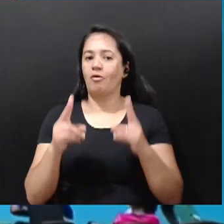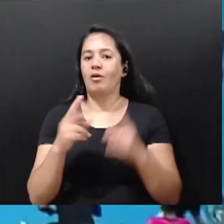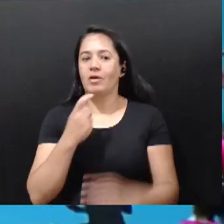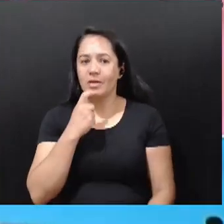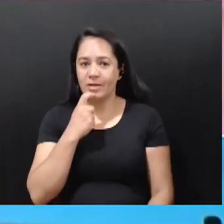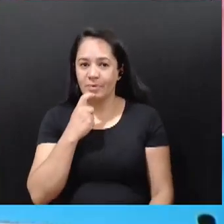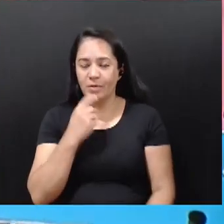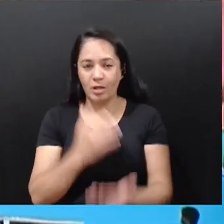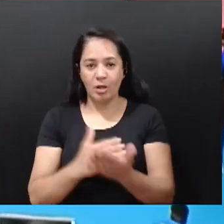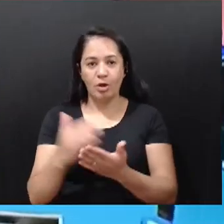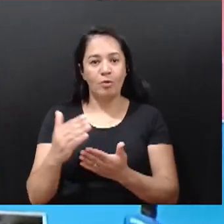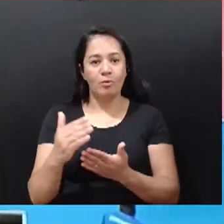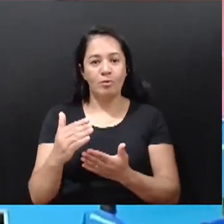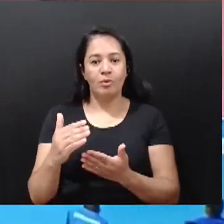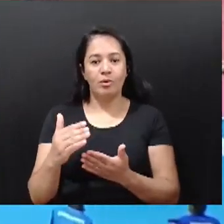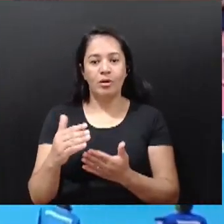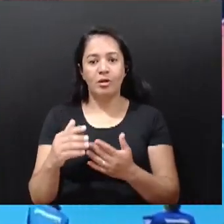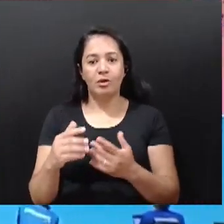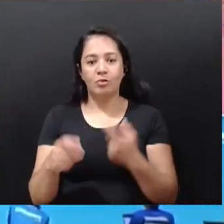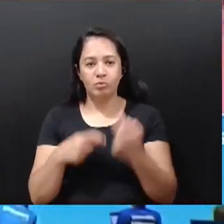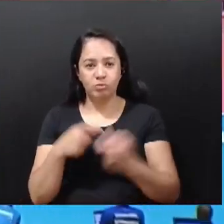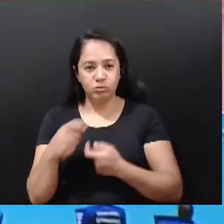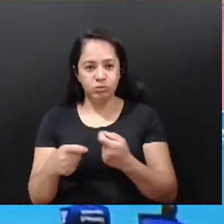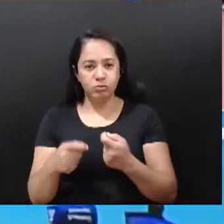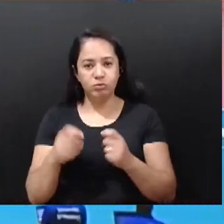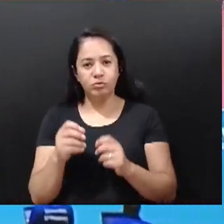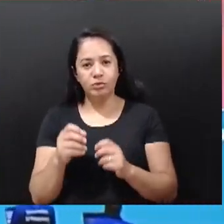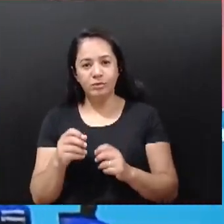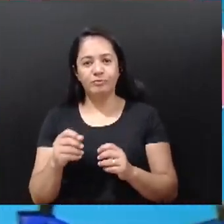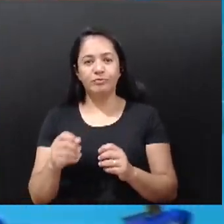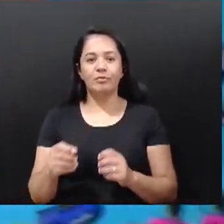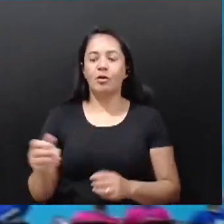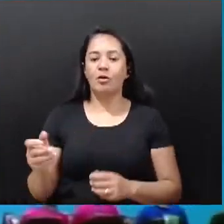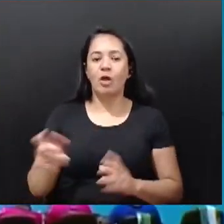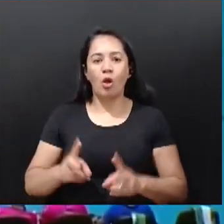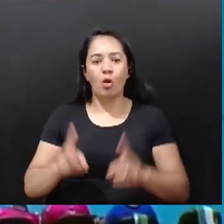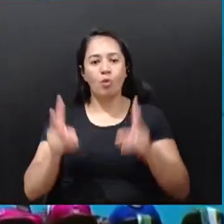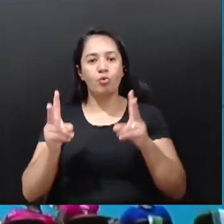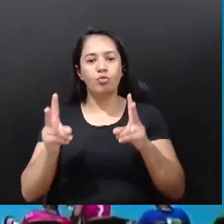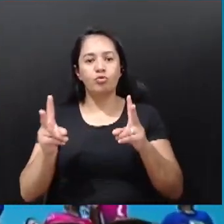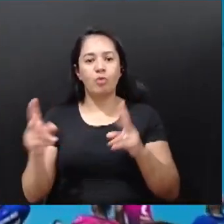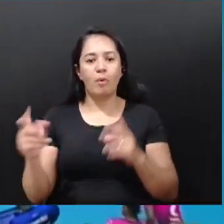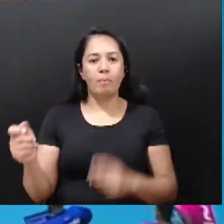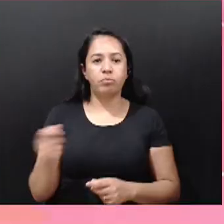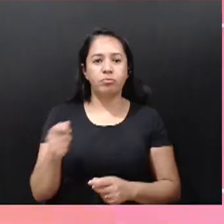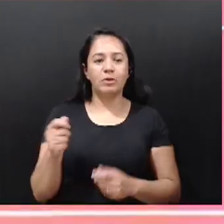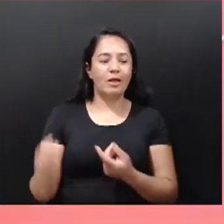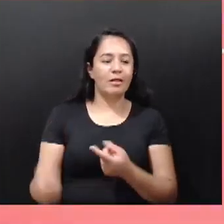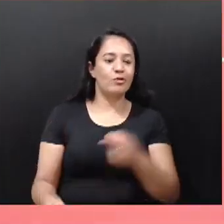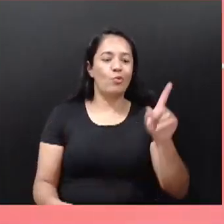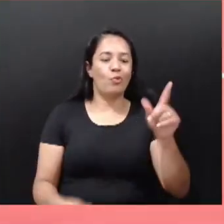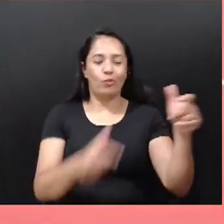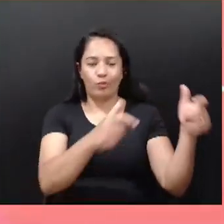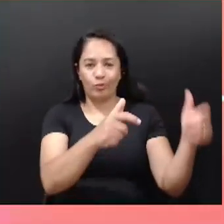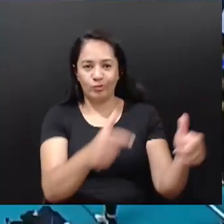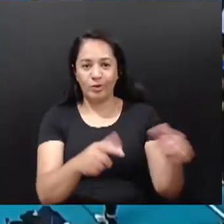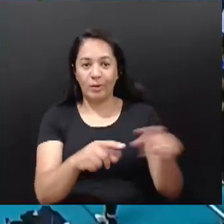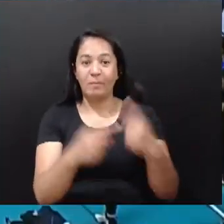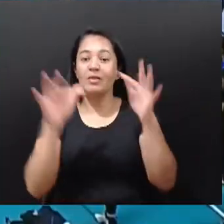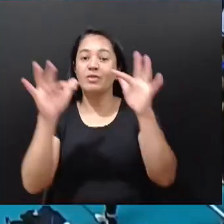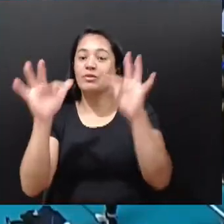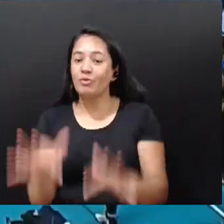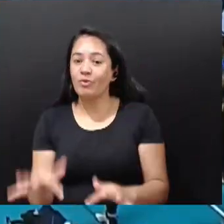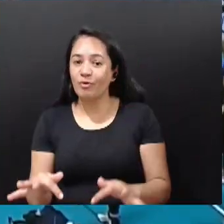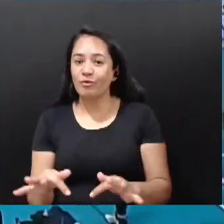início, administrou, as bolas continuaram caindo do lado adversário e no fim, no levantamento